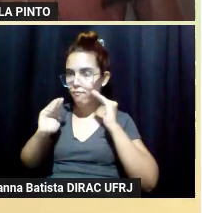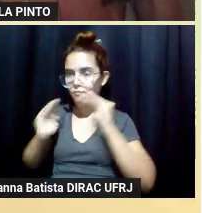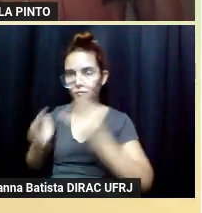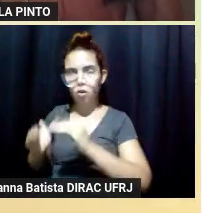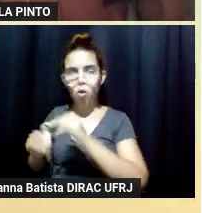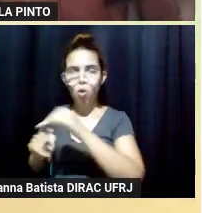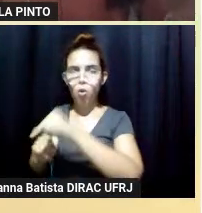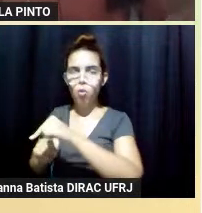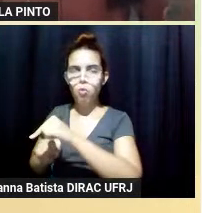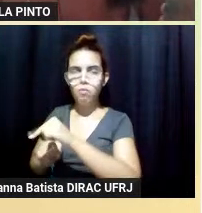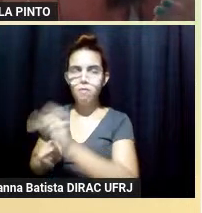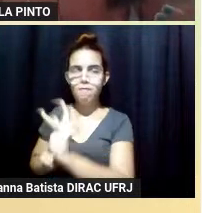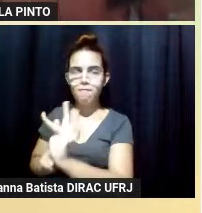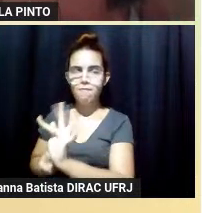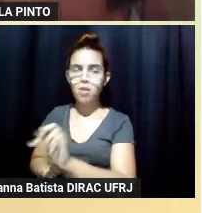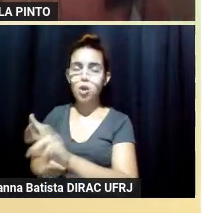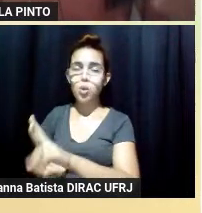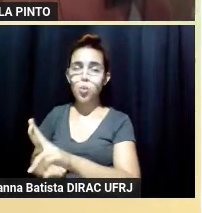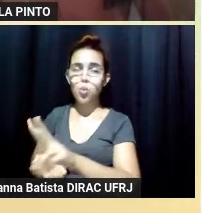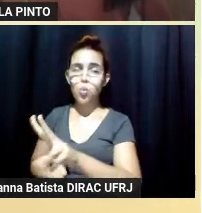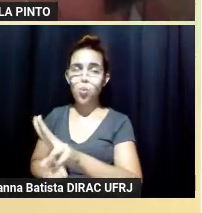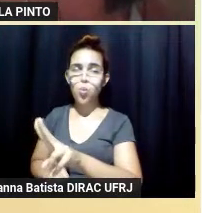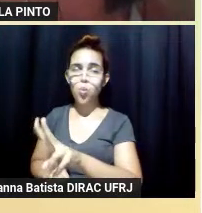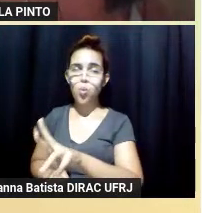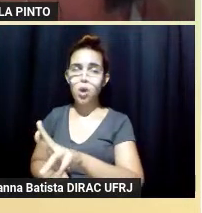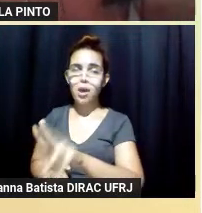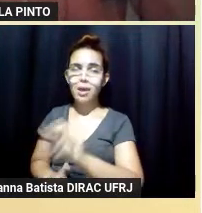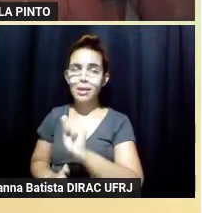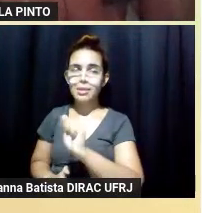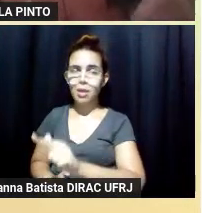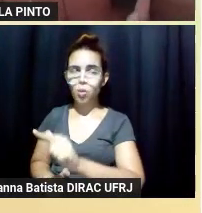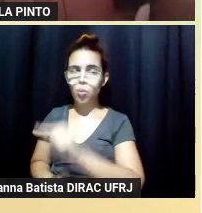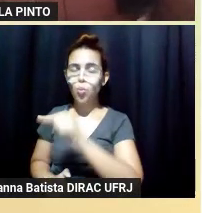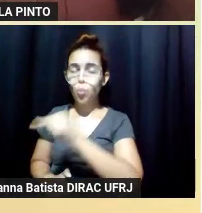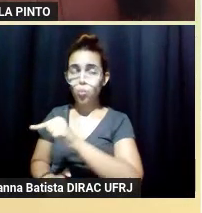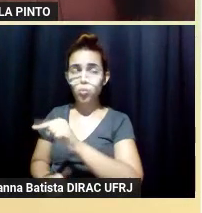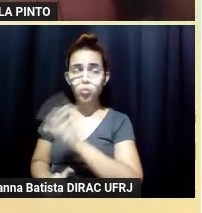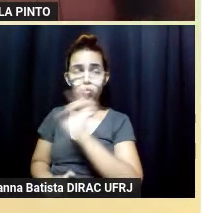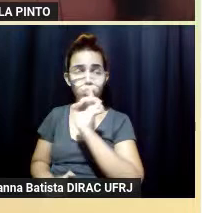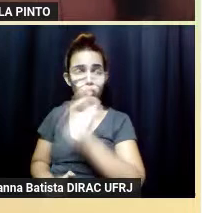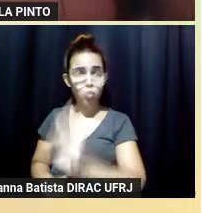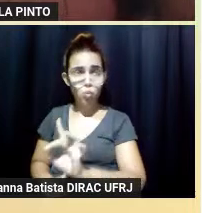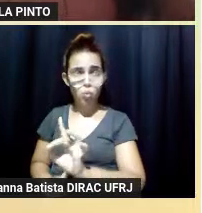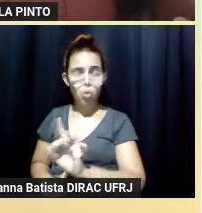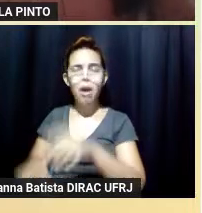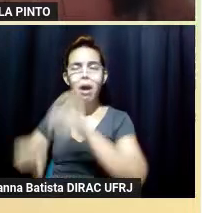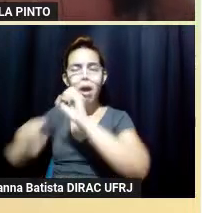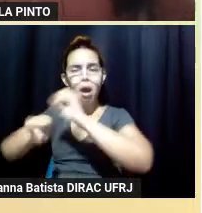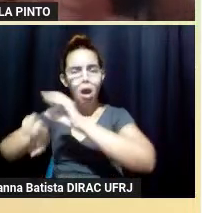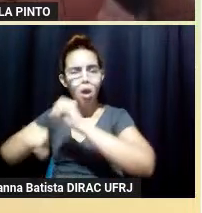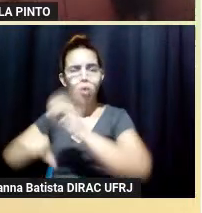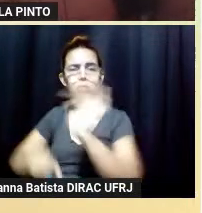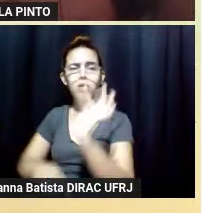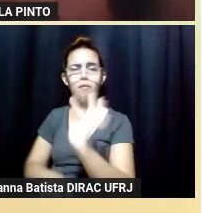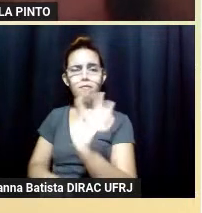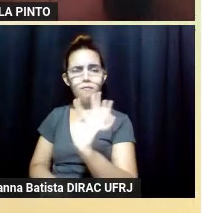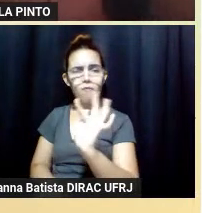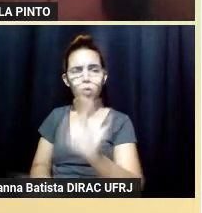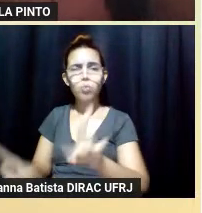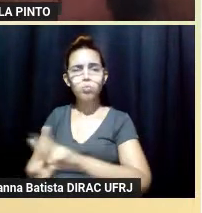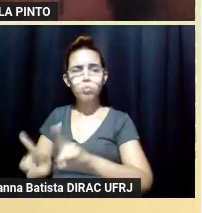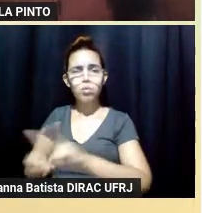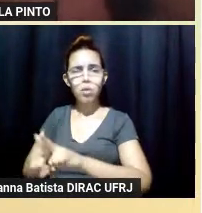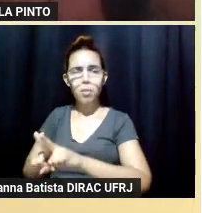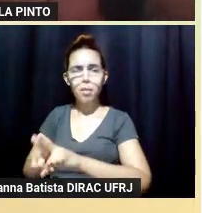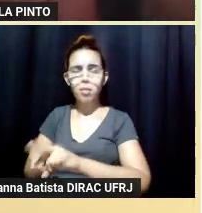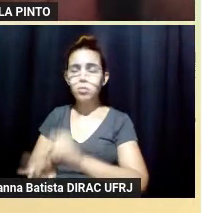eu não faço só aula, né? Dentro da Rural, hoje, eu dou as aulas de graduação. Eu estou na vice-coordenação do curso